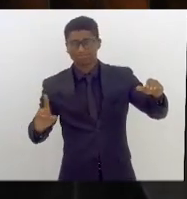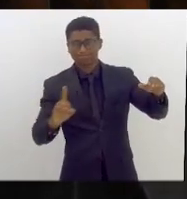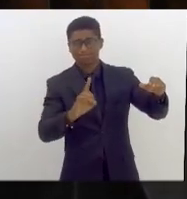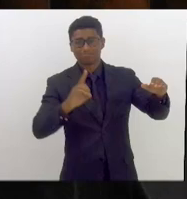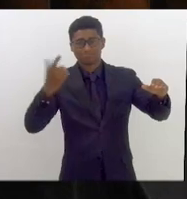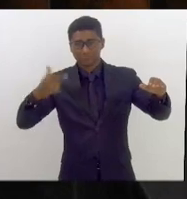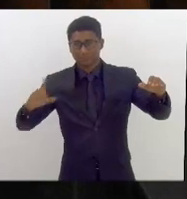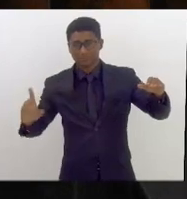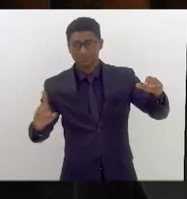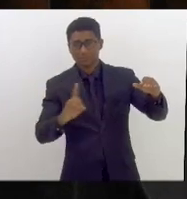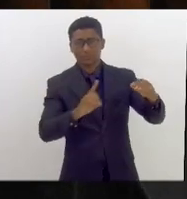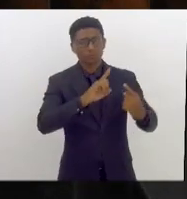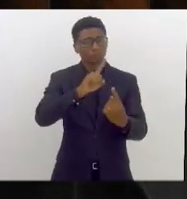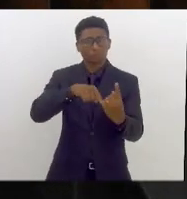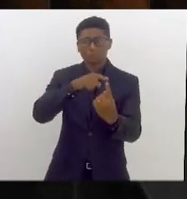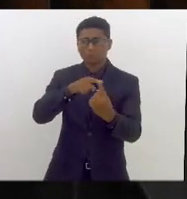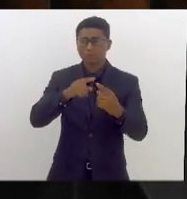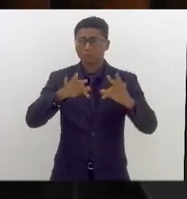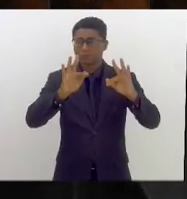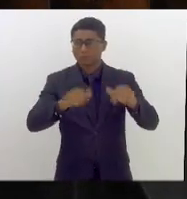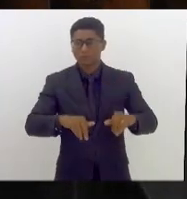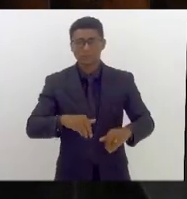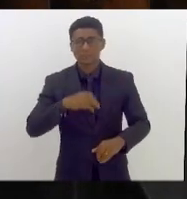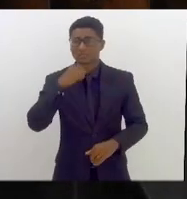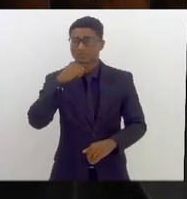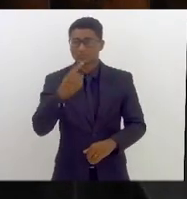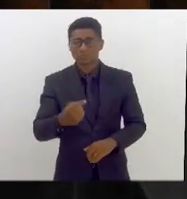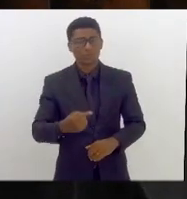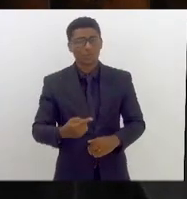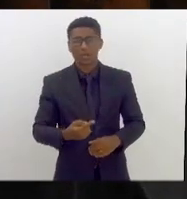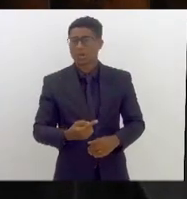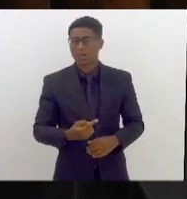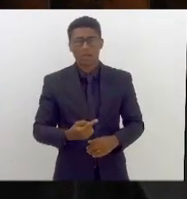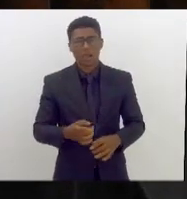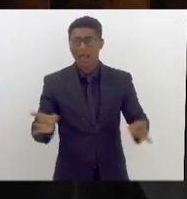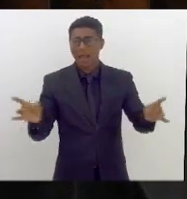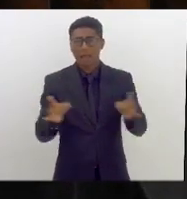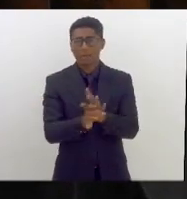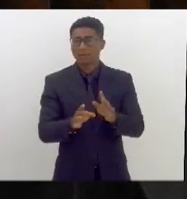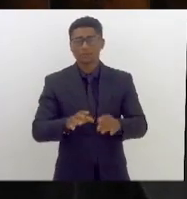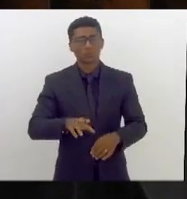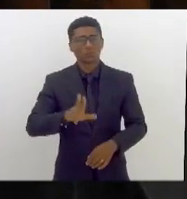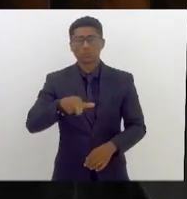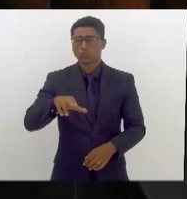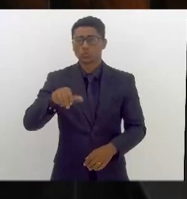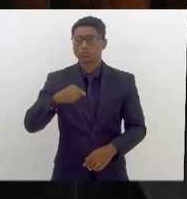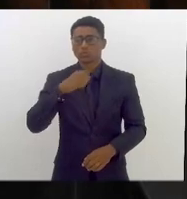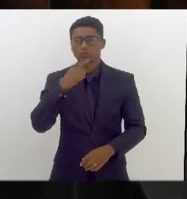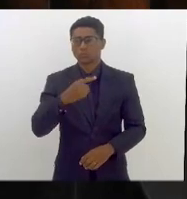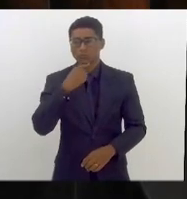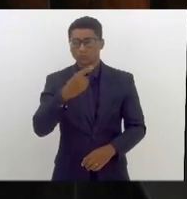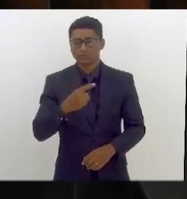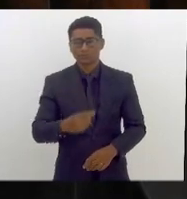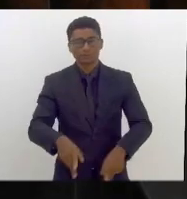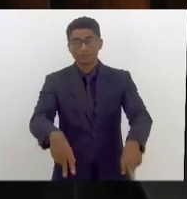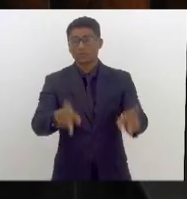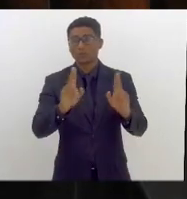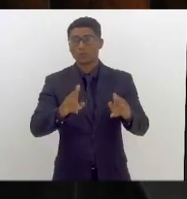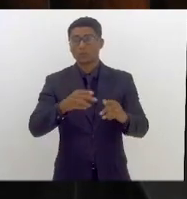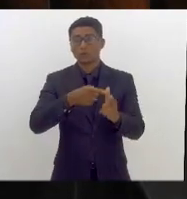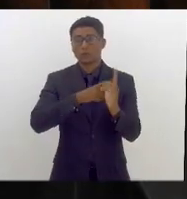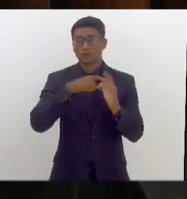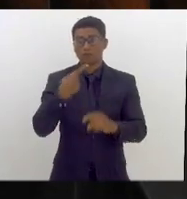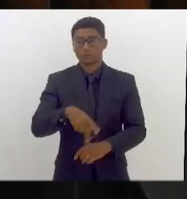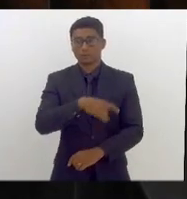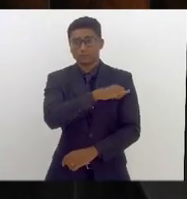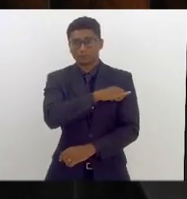Uma missão sem fim, jamais seria completada. É a mesma coisa que a dívida pública do Rio de Janeiro.